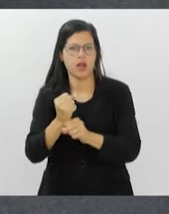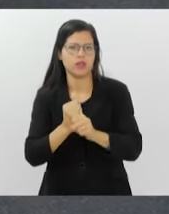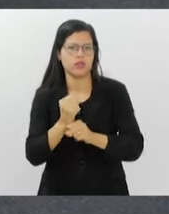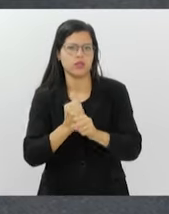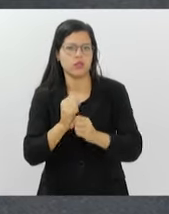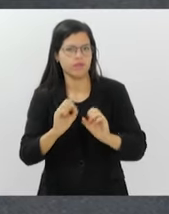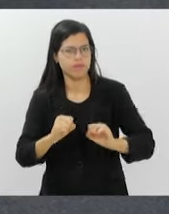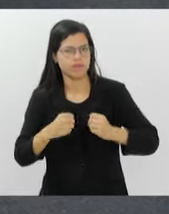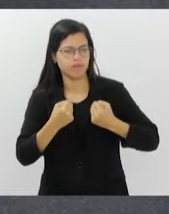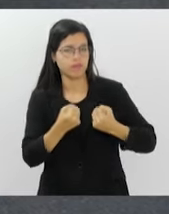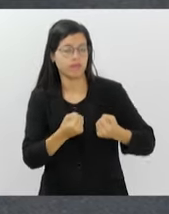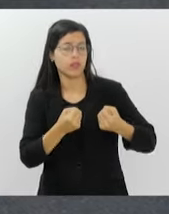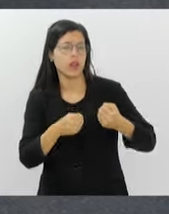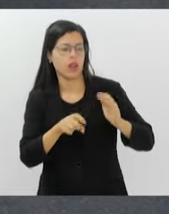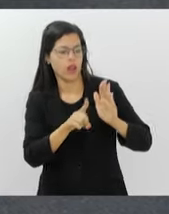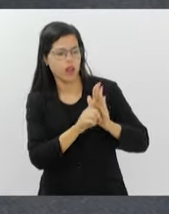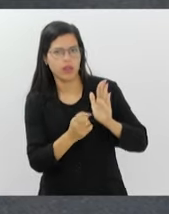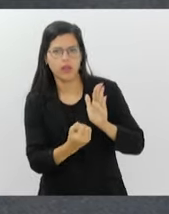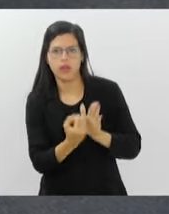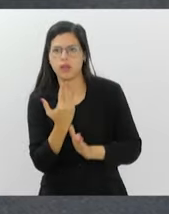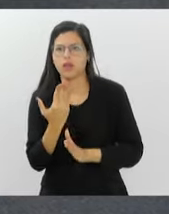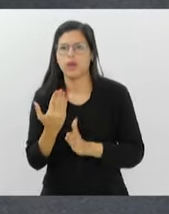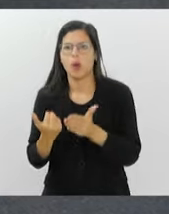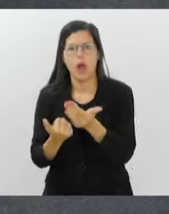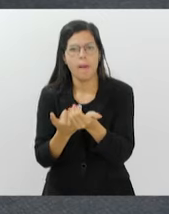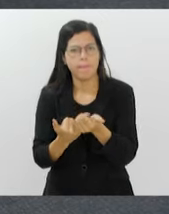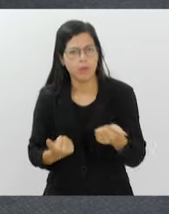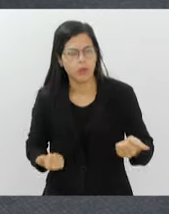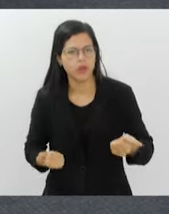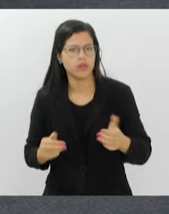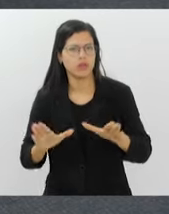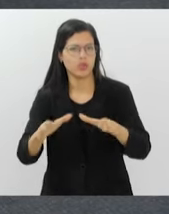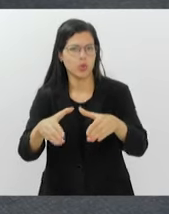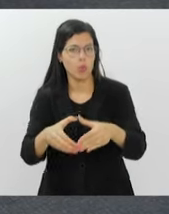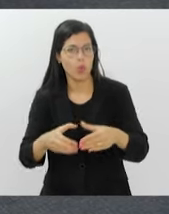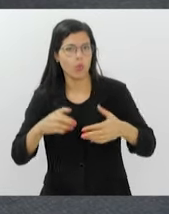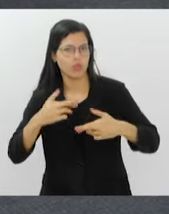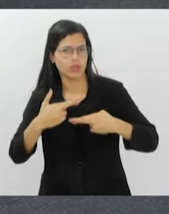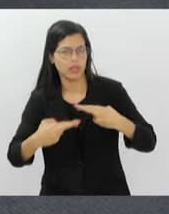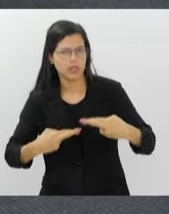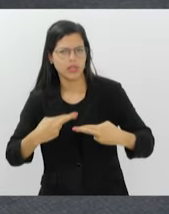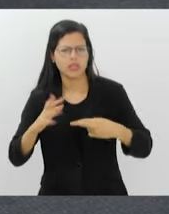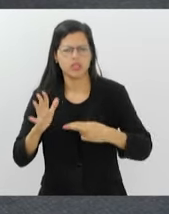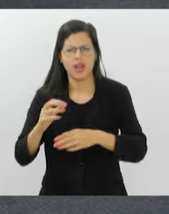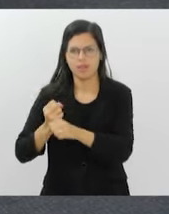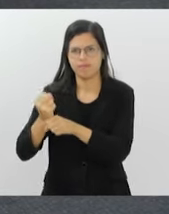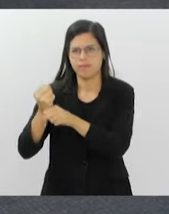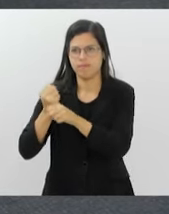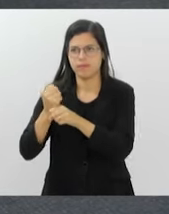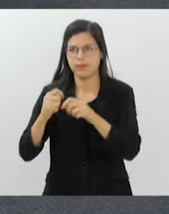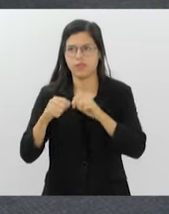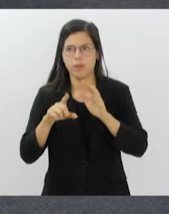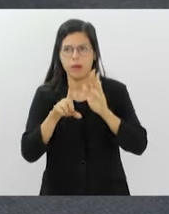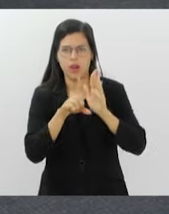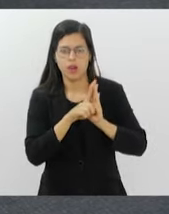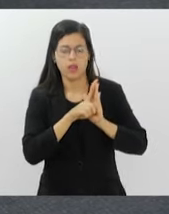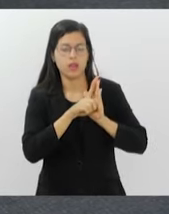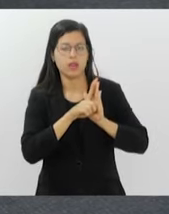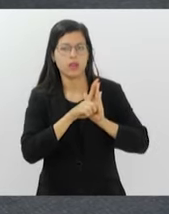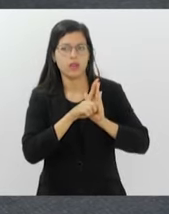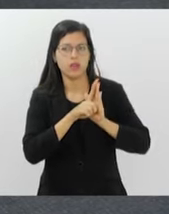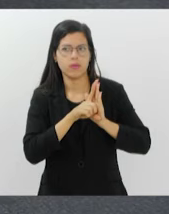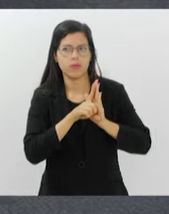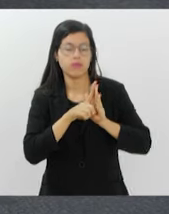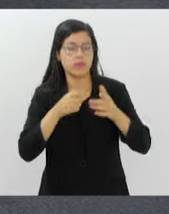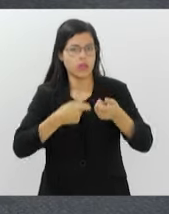legis a favor das cooperativas da reciclagem há muitos anos fizemos a lei eh